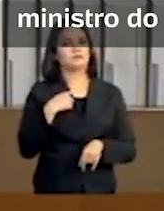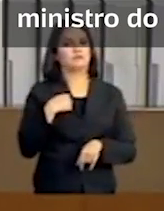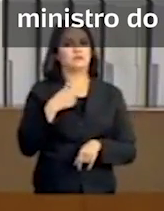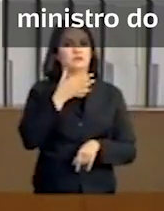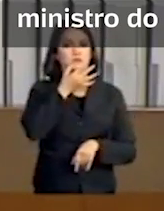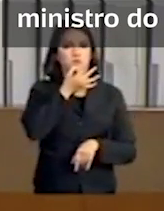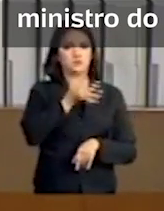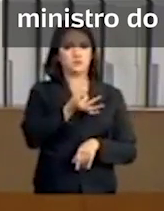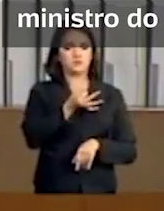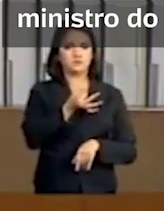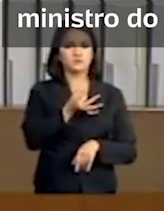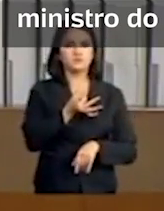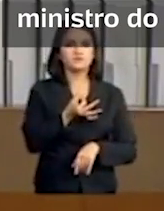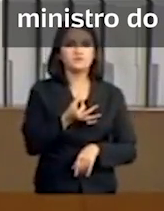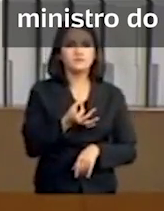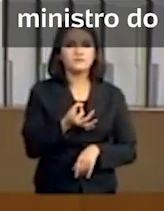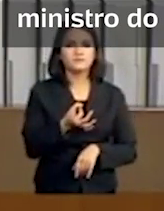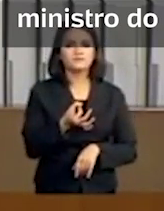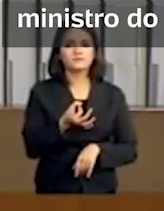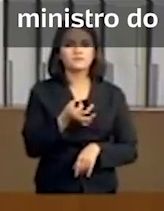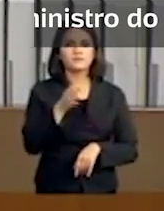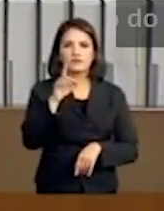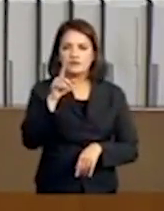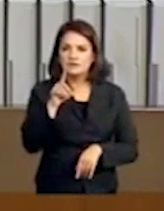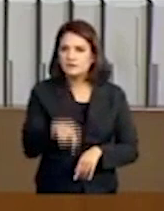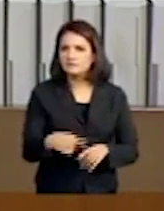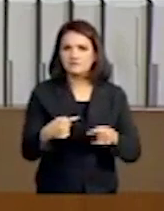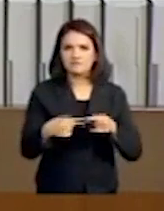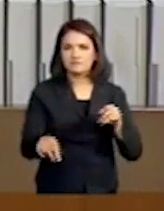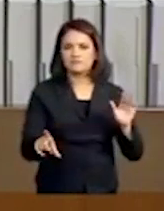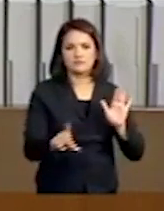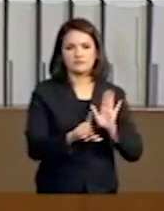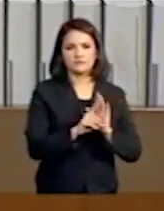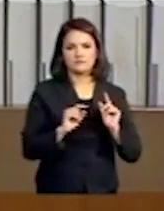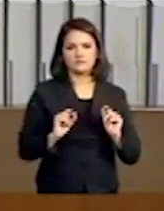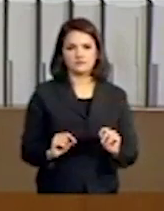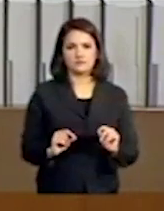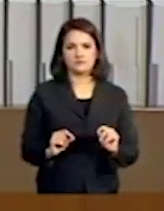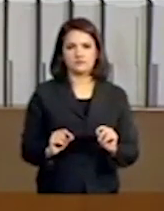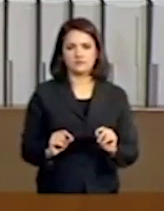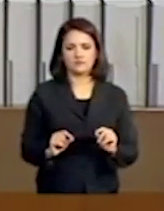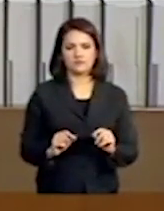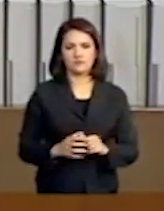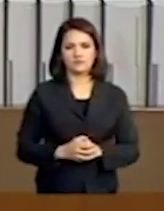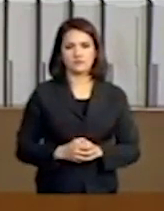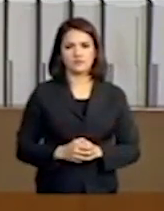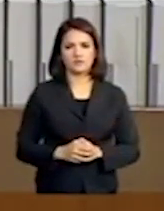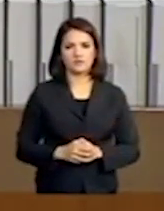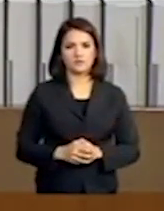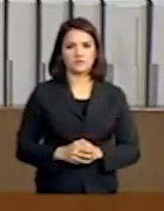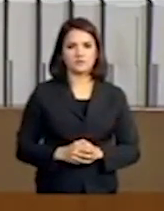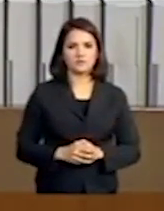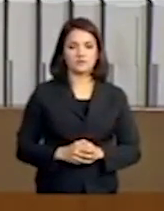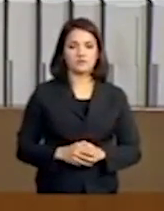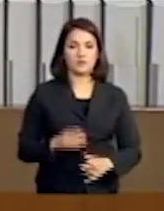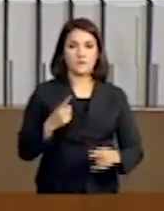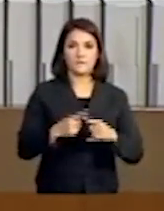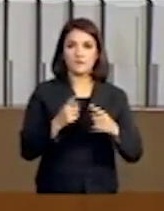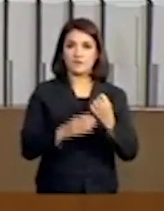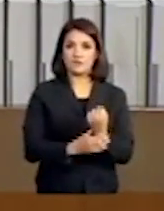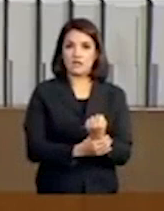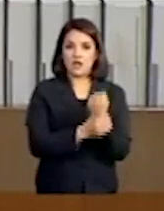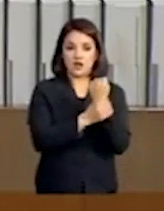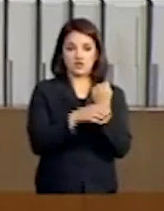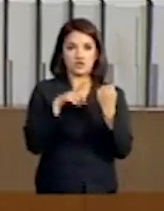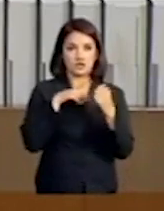de que há constrangimento ilegal na hipótese em apreço, porque as garantias constitucionais da